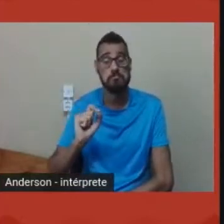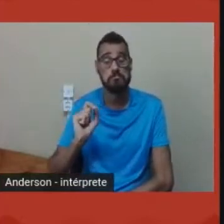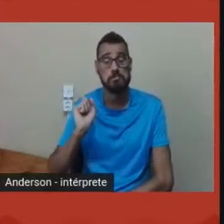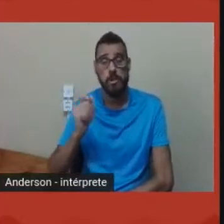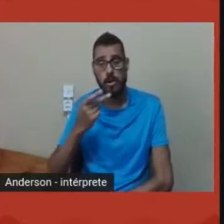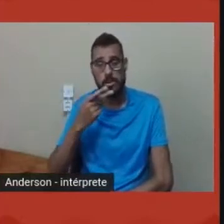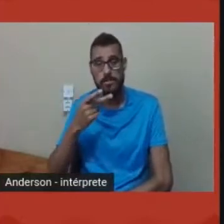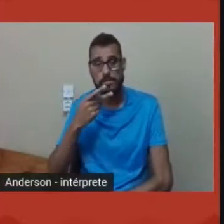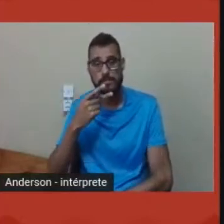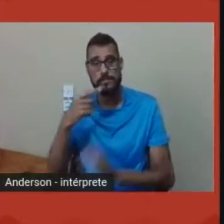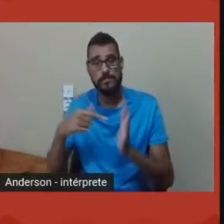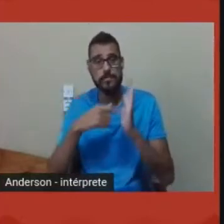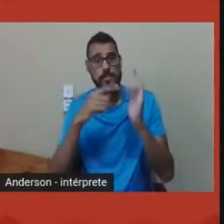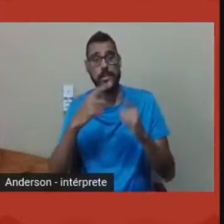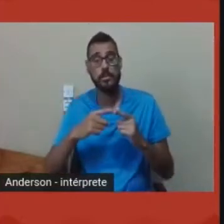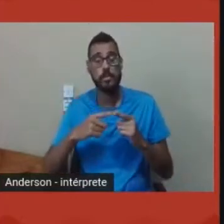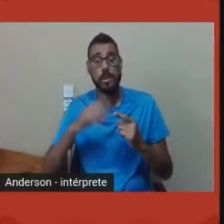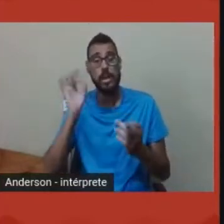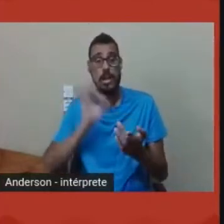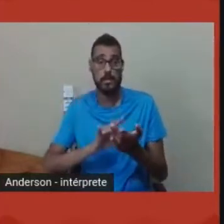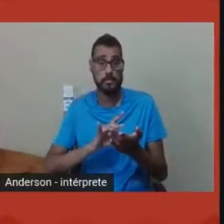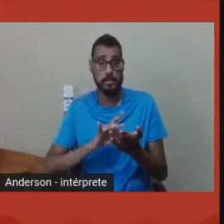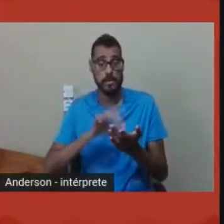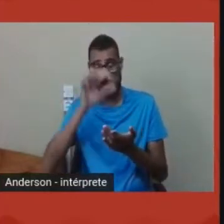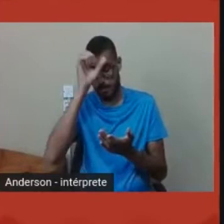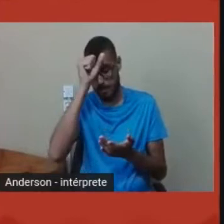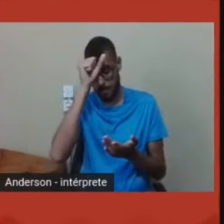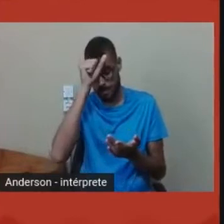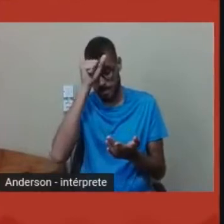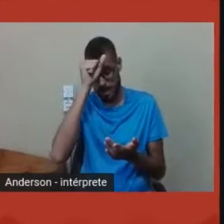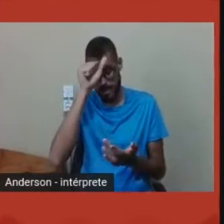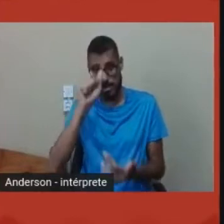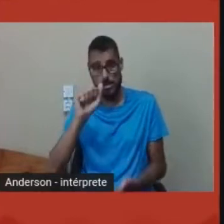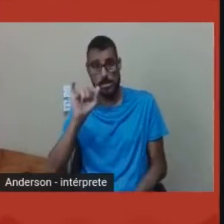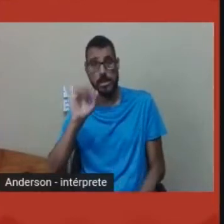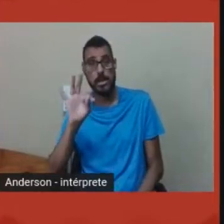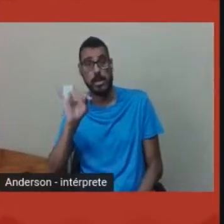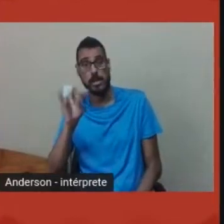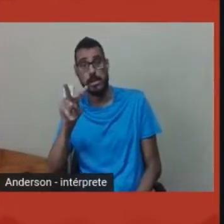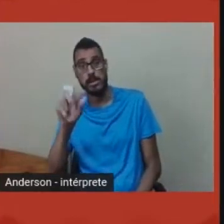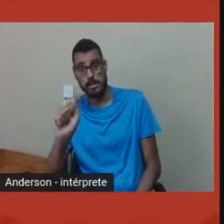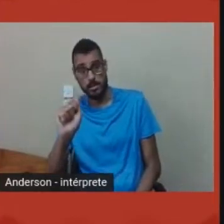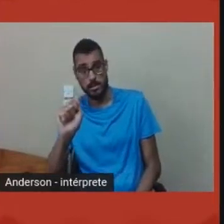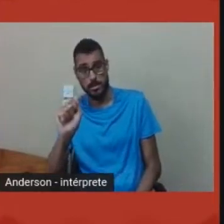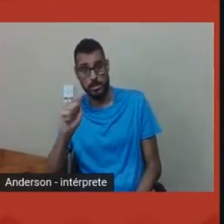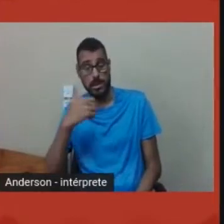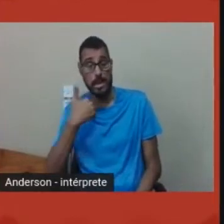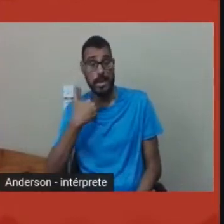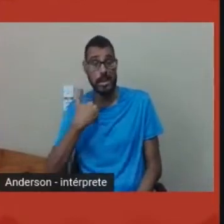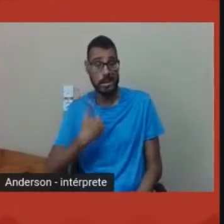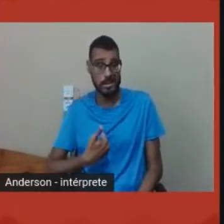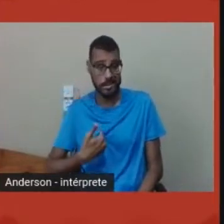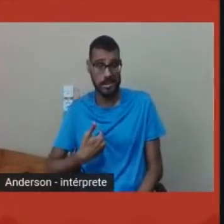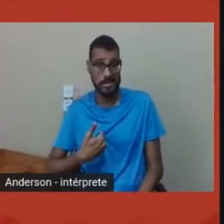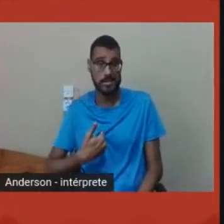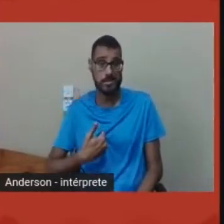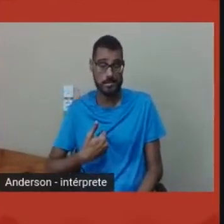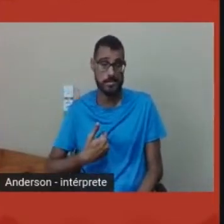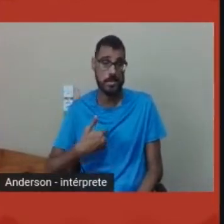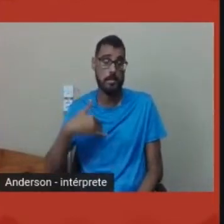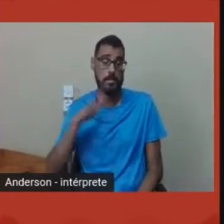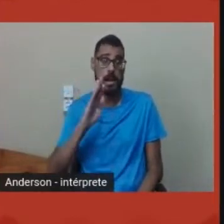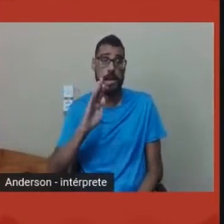porque realmente a aprendizagem ativa cansa muito mais do que numa sala convencional, onde a gente só fica